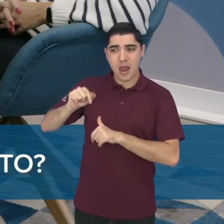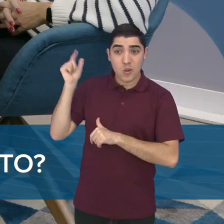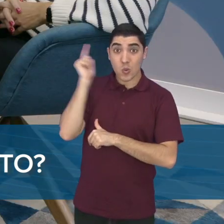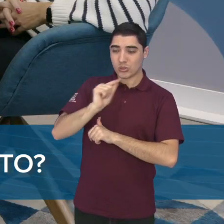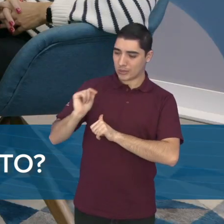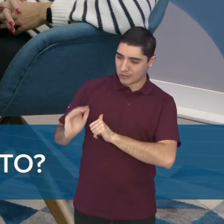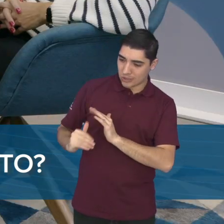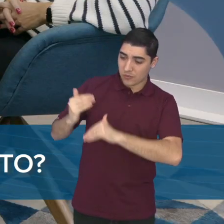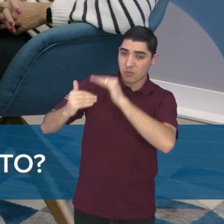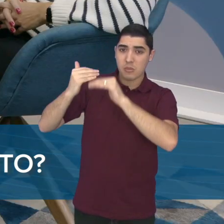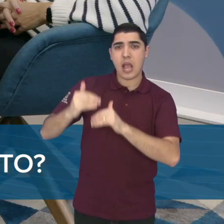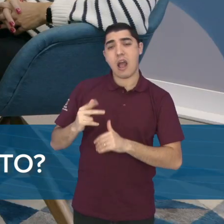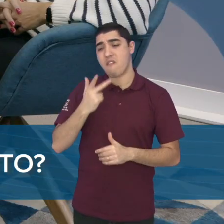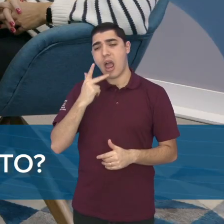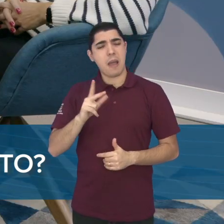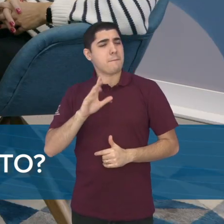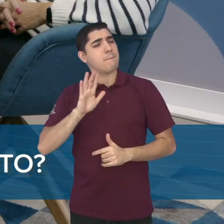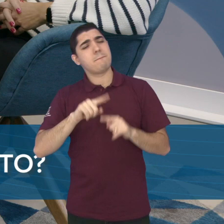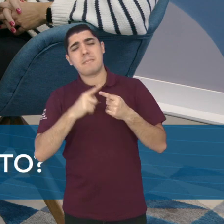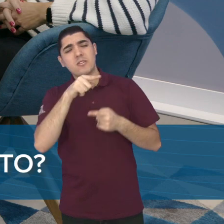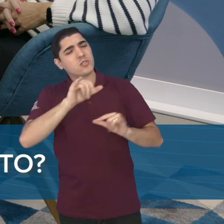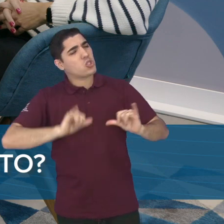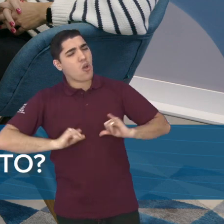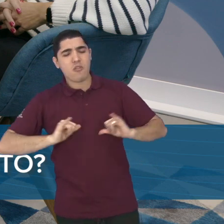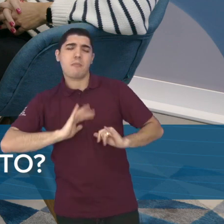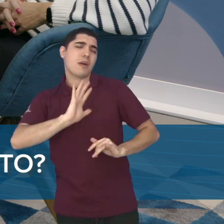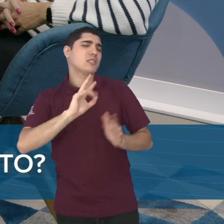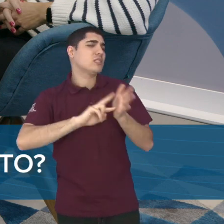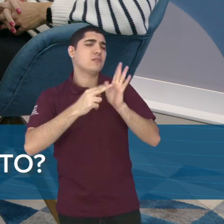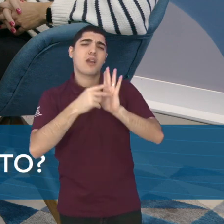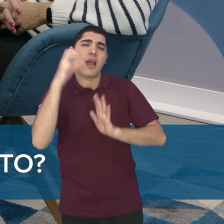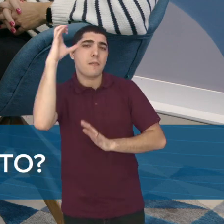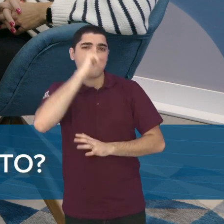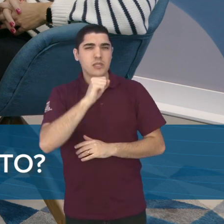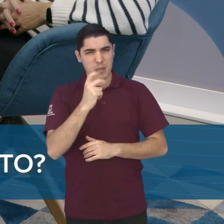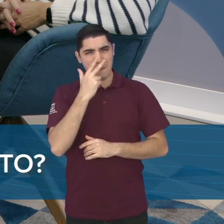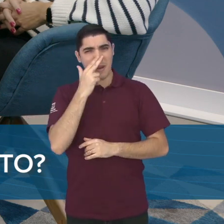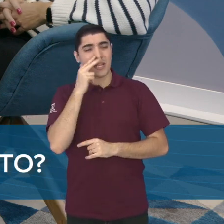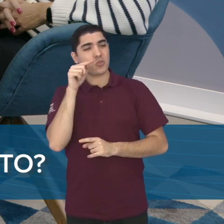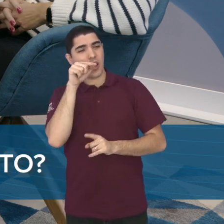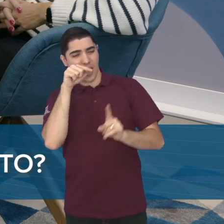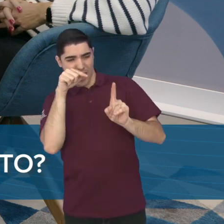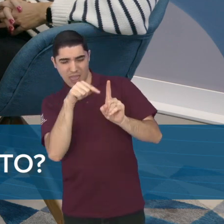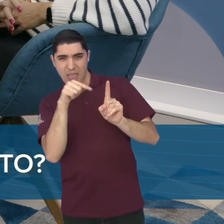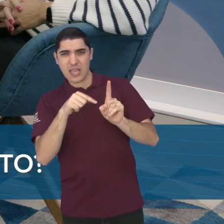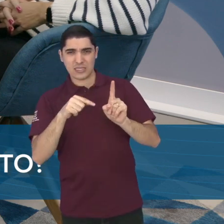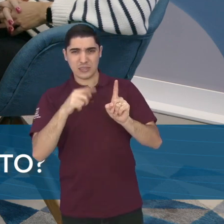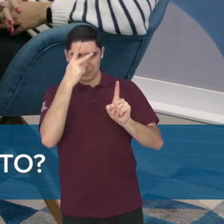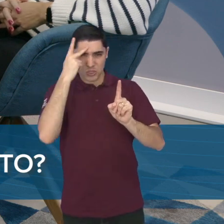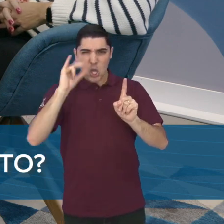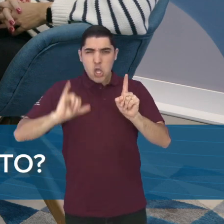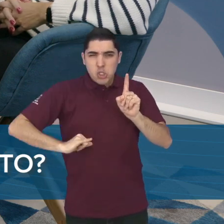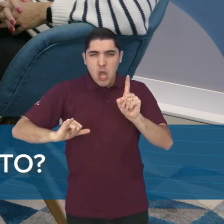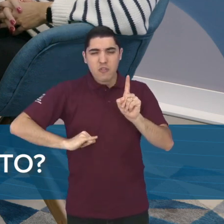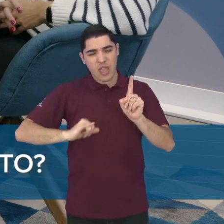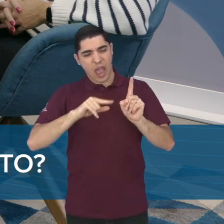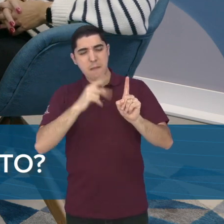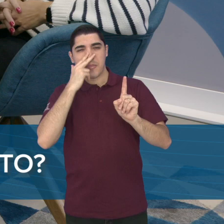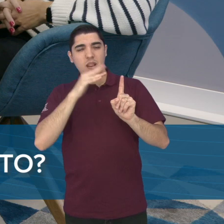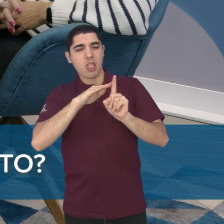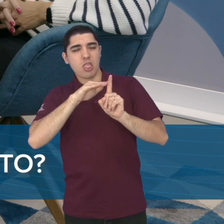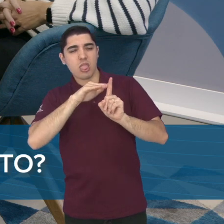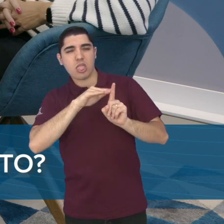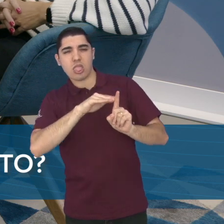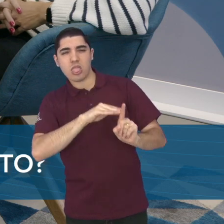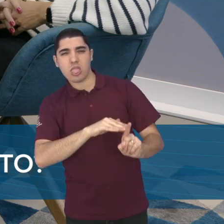pessoa, esse termo, mas foi aprendizado e tal. Não seria uma forma também de diminuir essa dor, de não estar validando o sentimento de